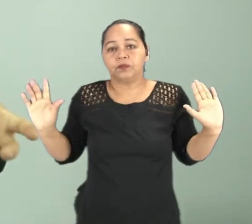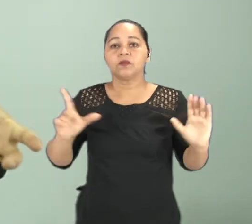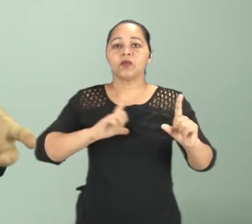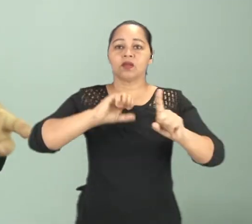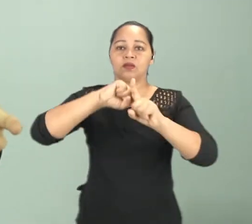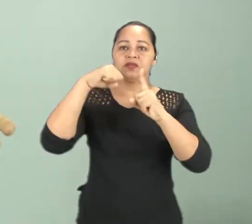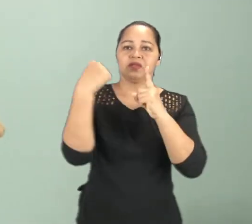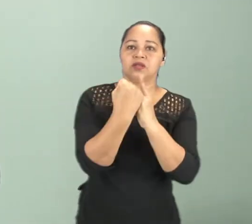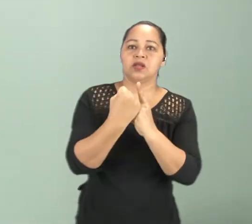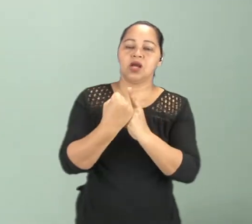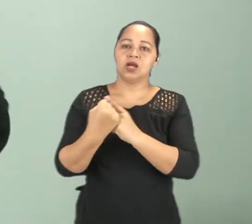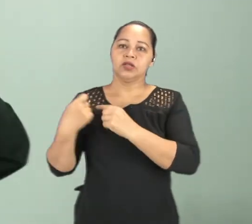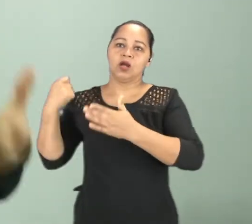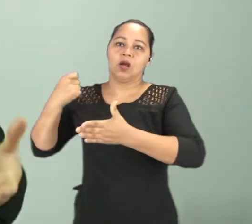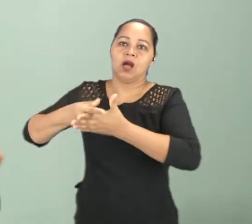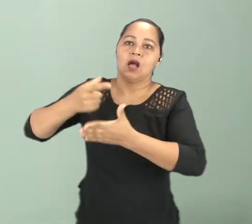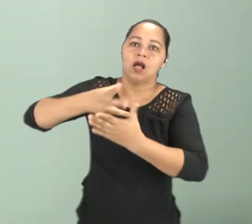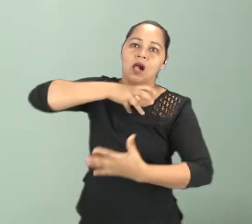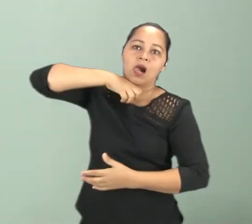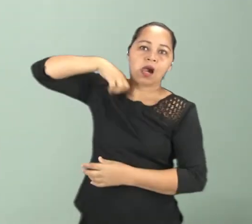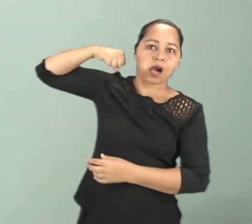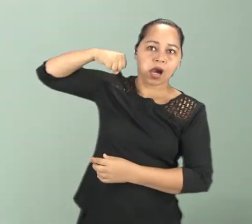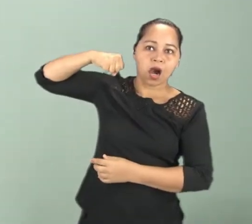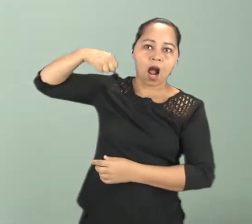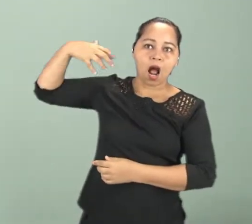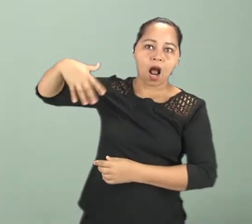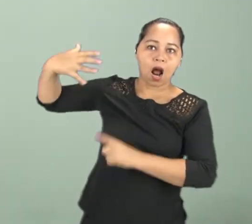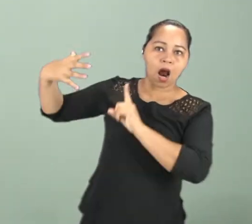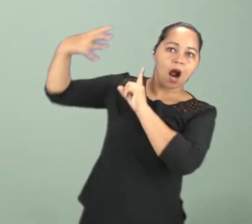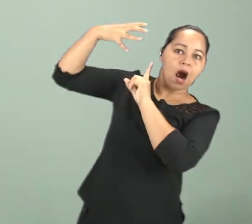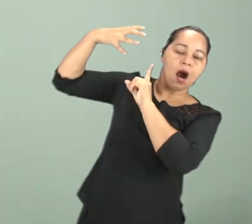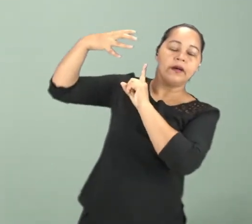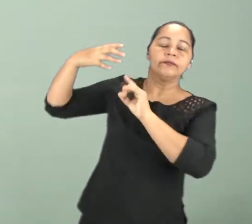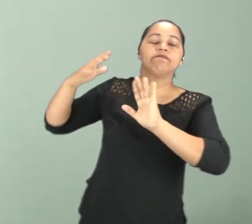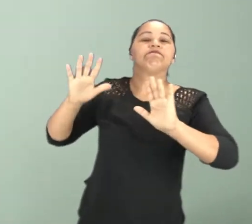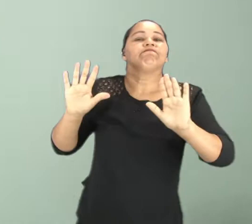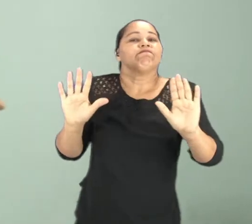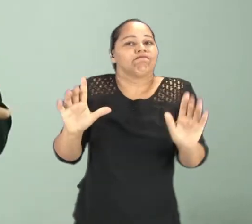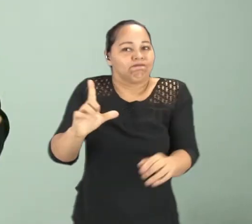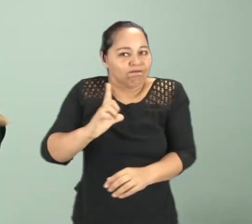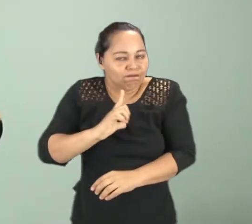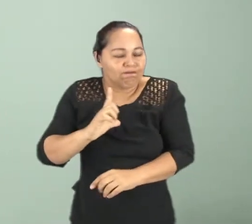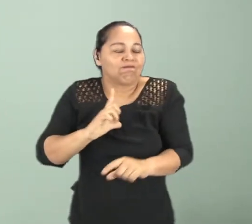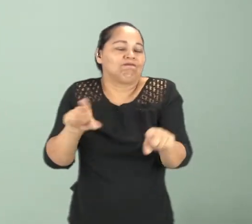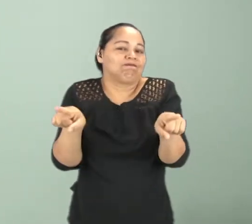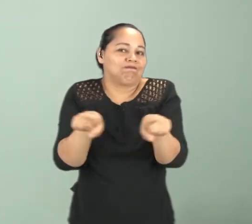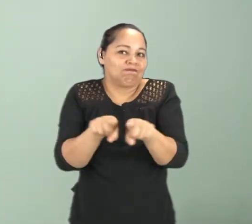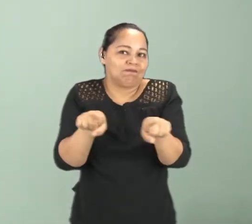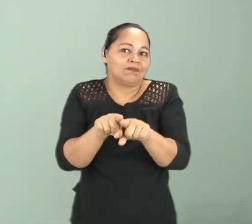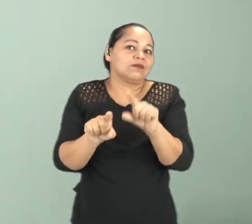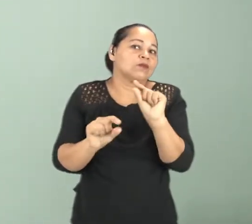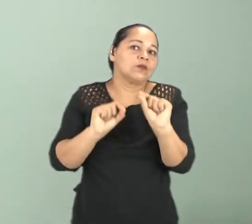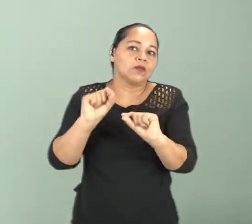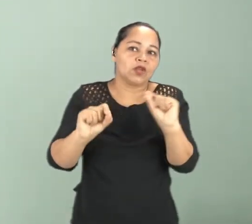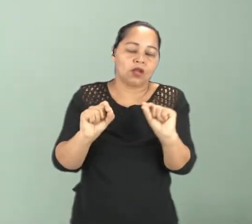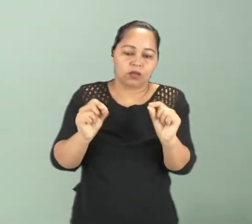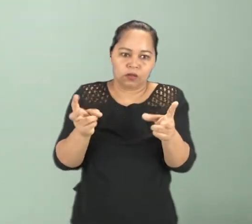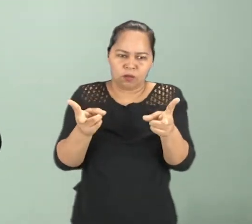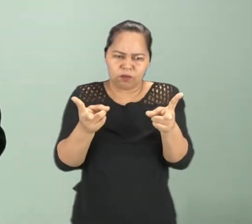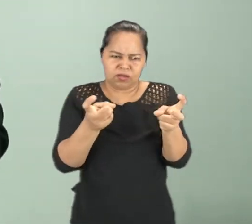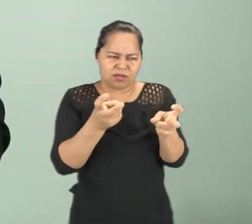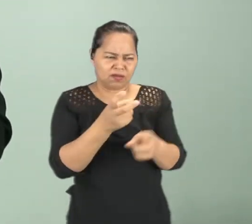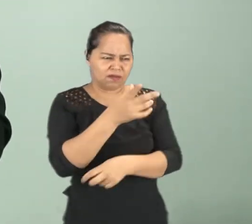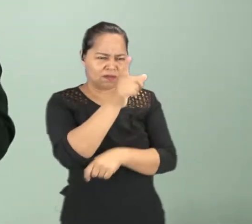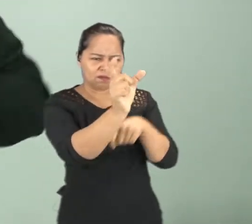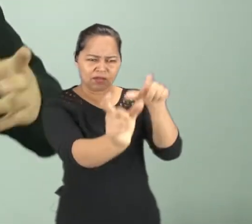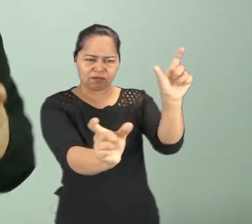sociedade consumista que vive para consumir, também conseguimos, se você não precisa ir para muito longe, você consegue observar que existem